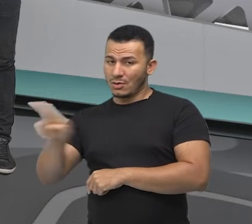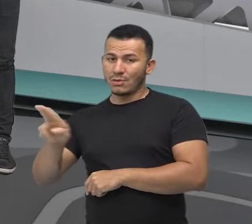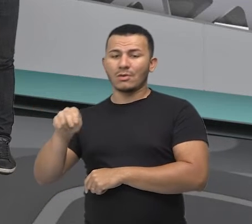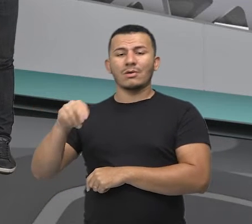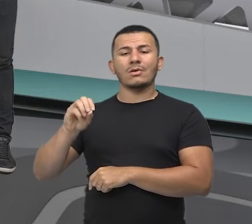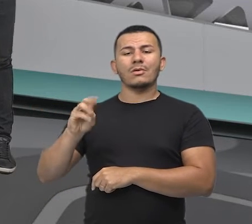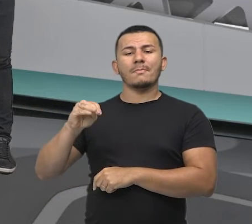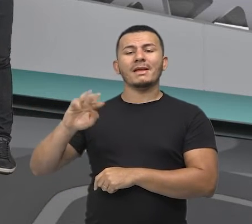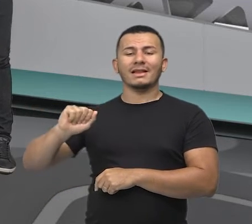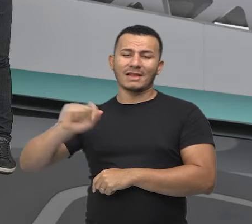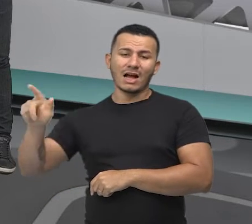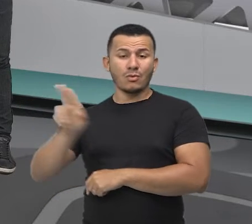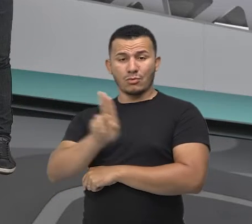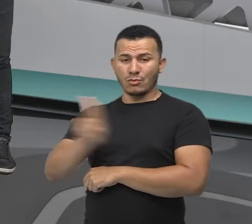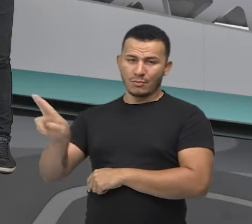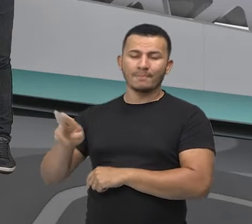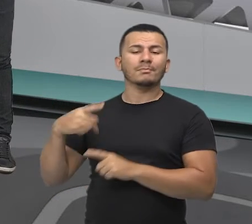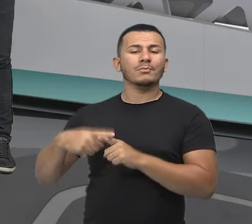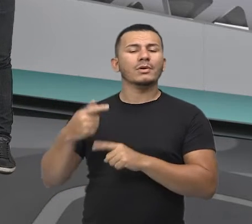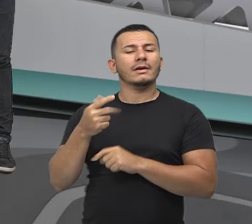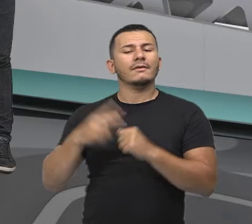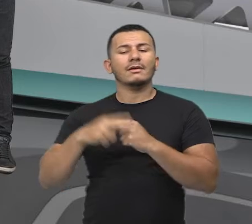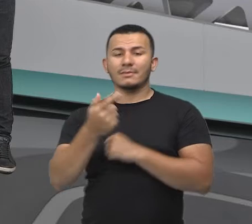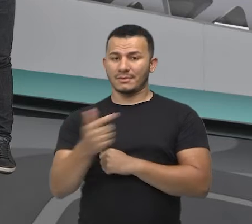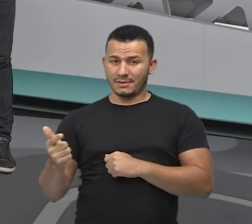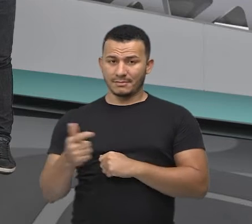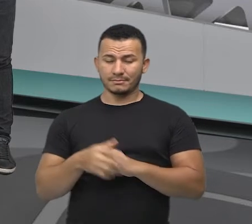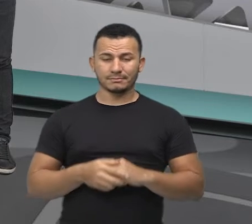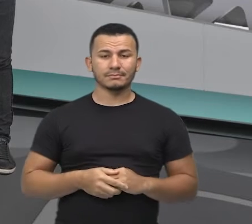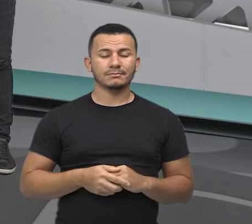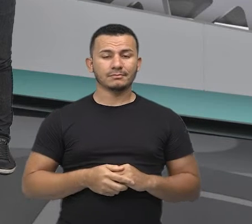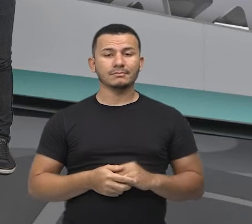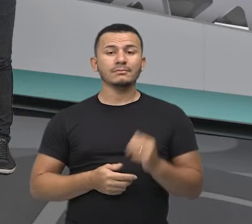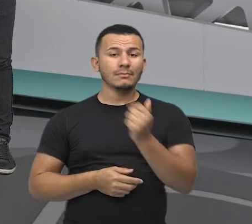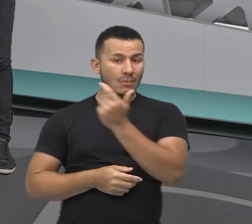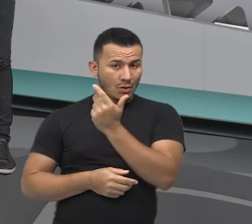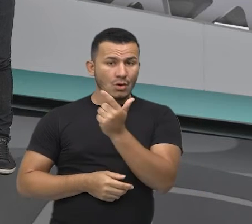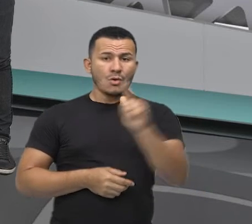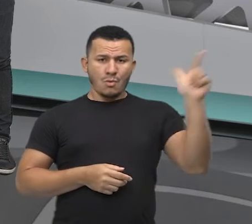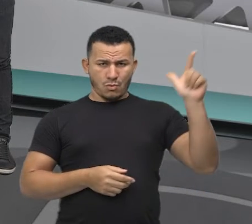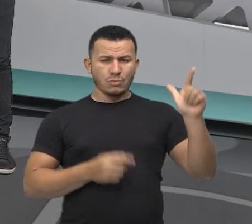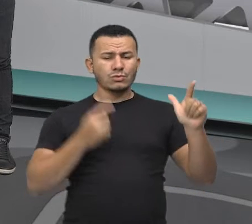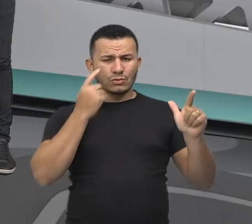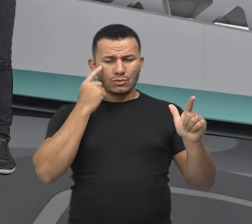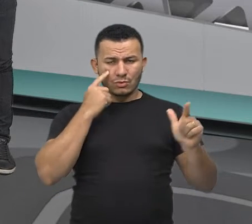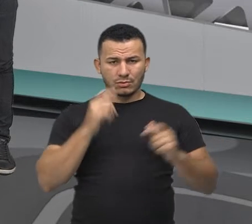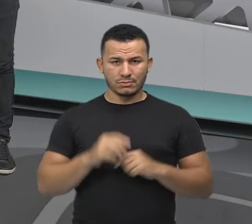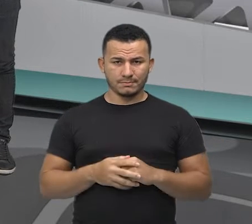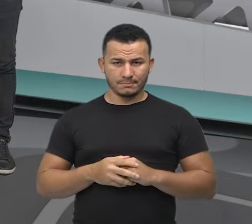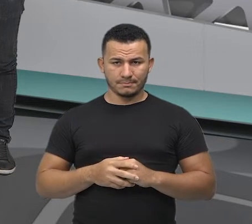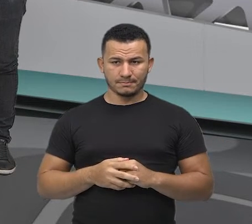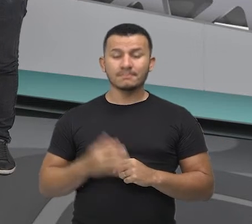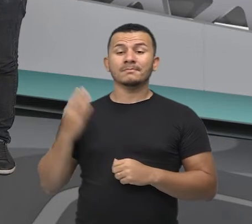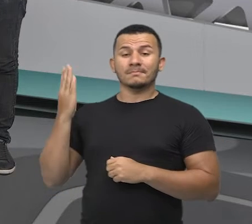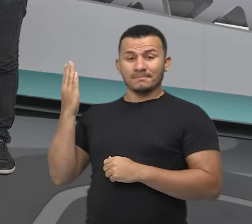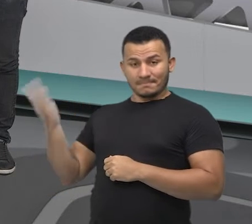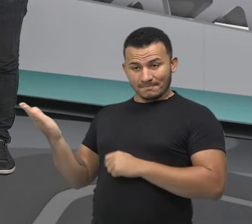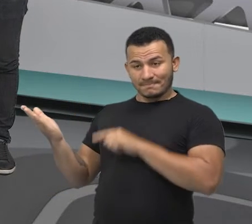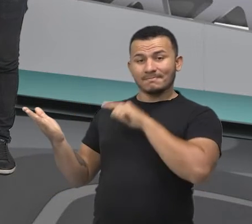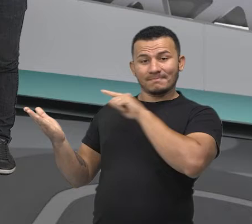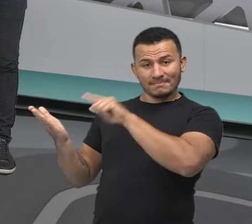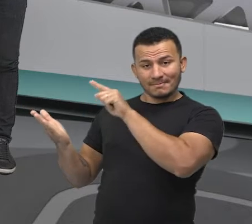são frases nominais. Por quê? Não possuem verbo. Já na charge que nós estudamos, colocando aqui para